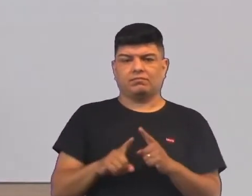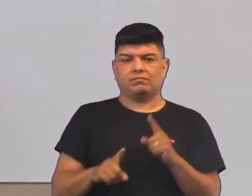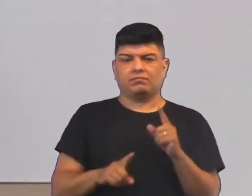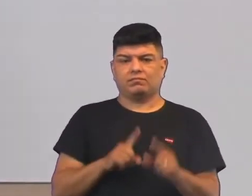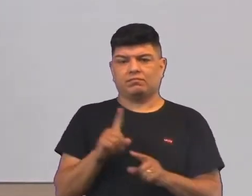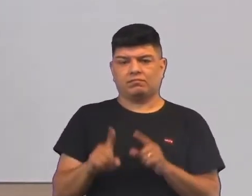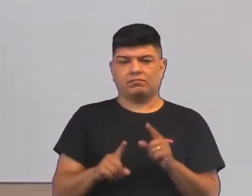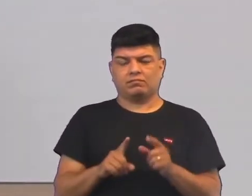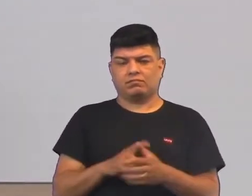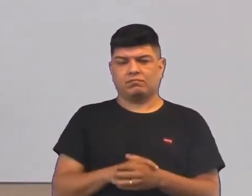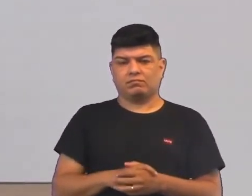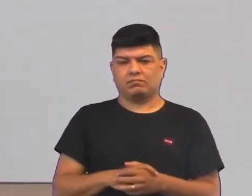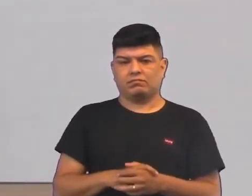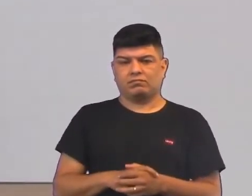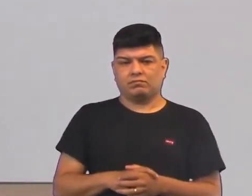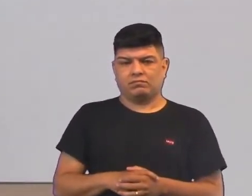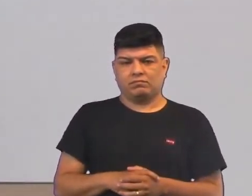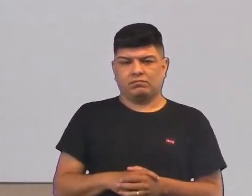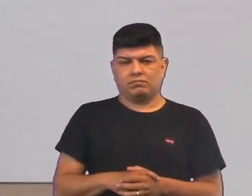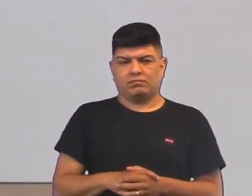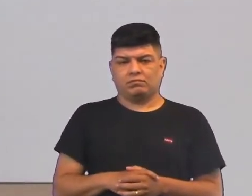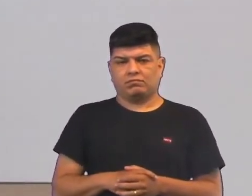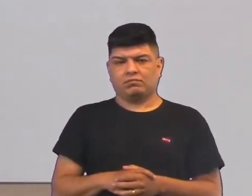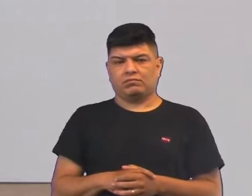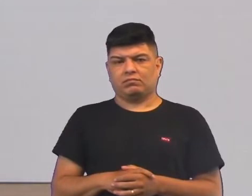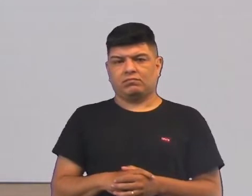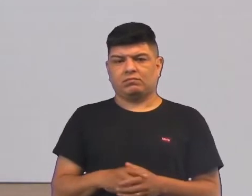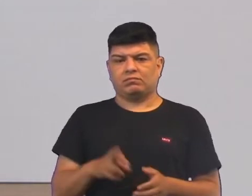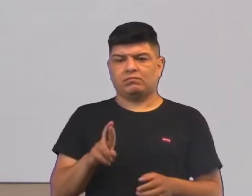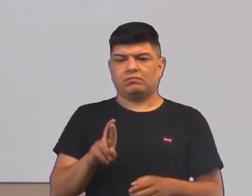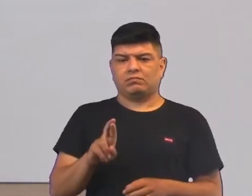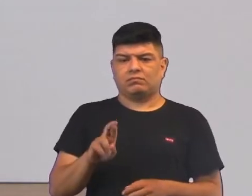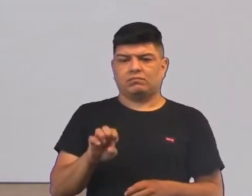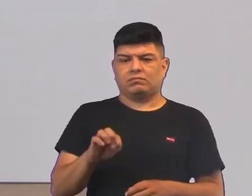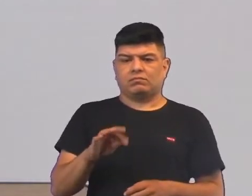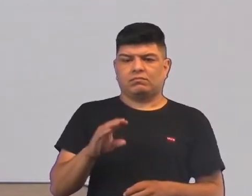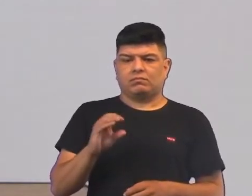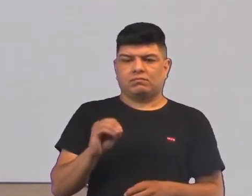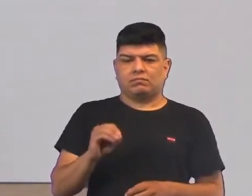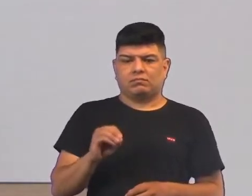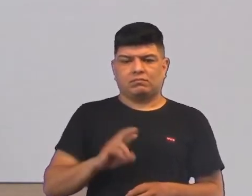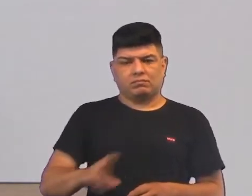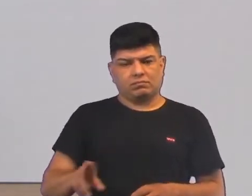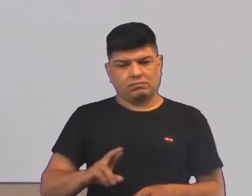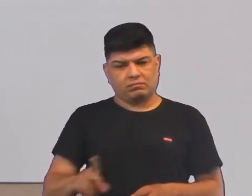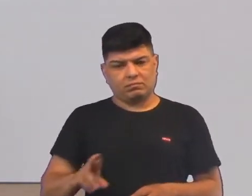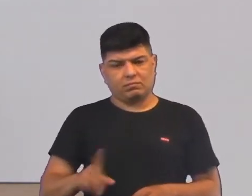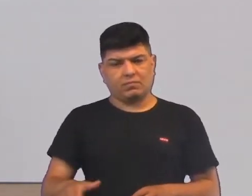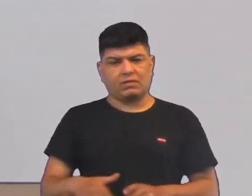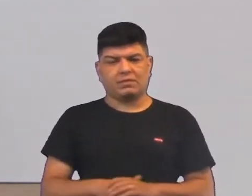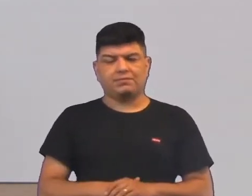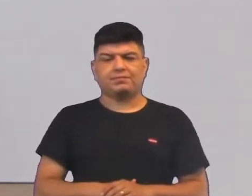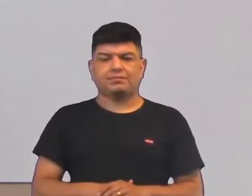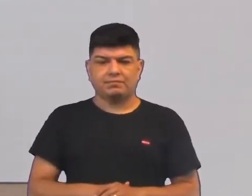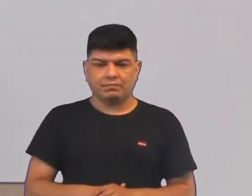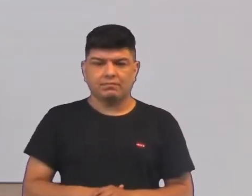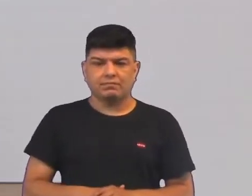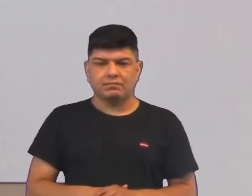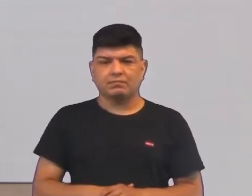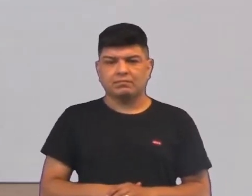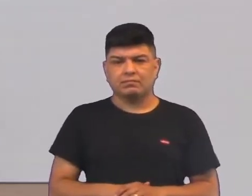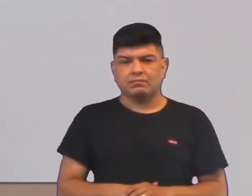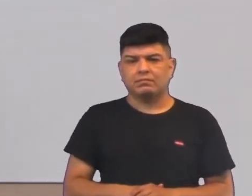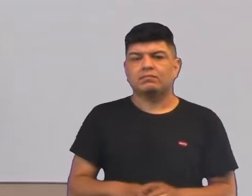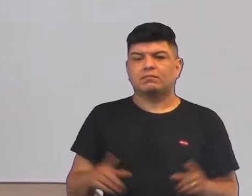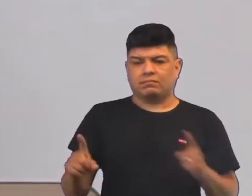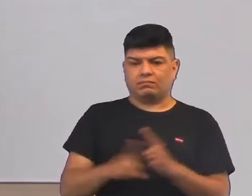delas é um encontro reto, ó. Aqui, ó, não. Tá? A perpendicular, elas